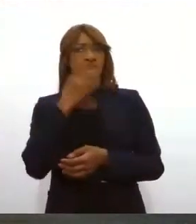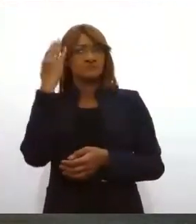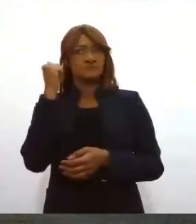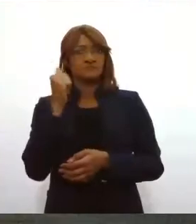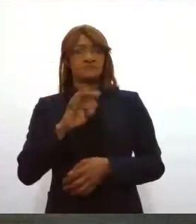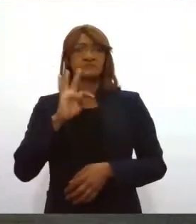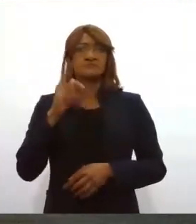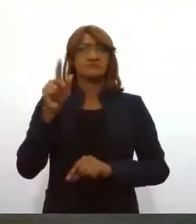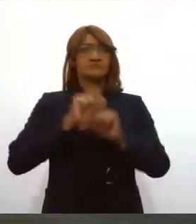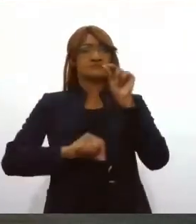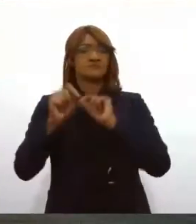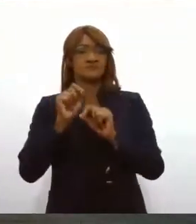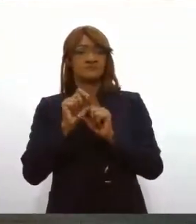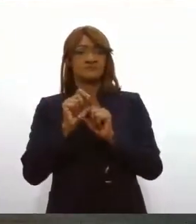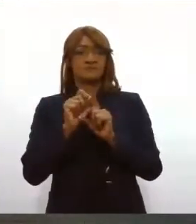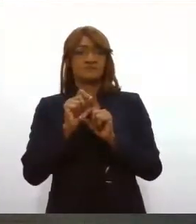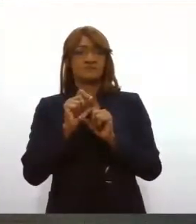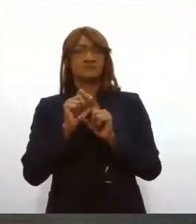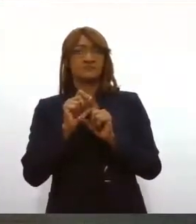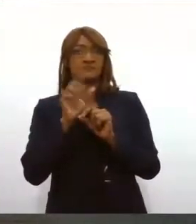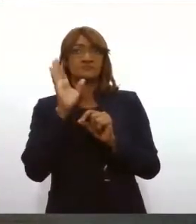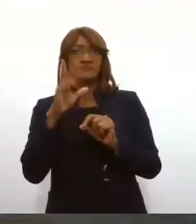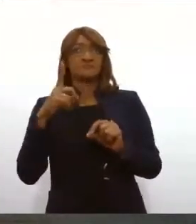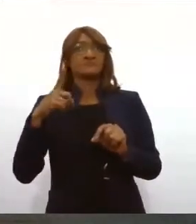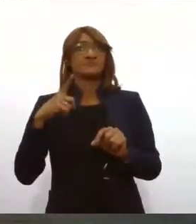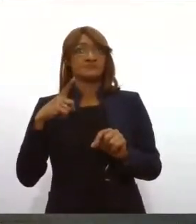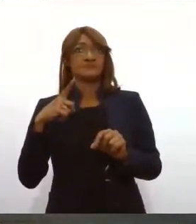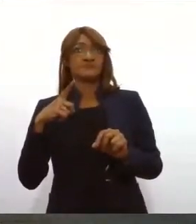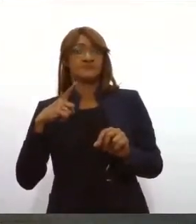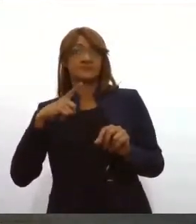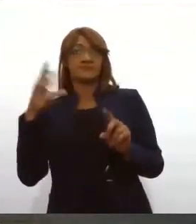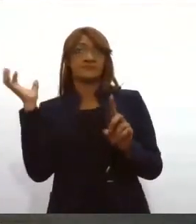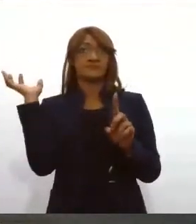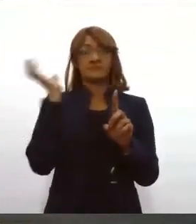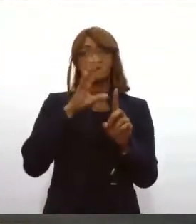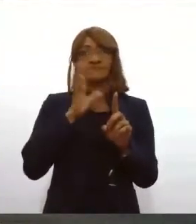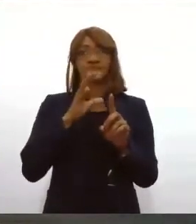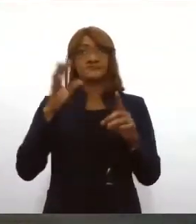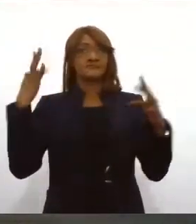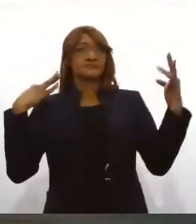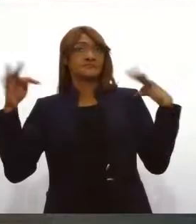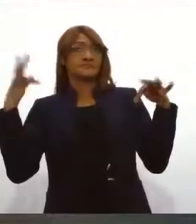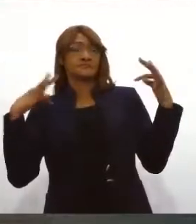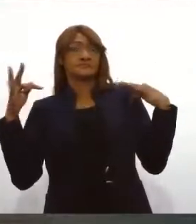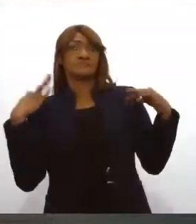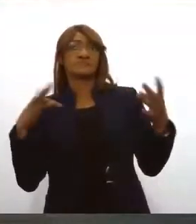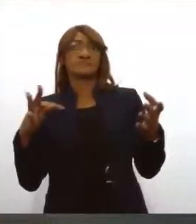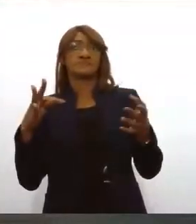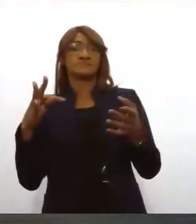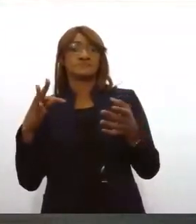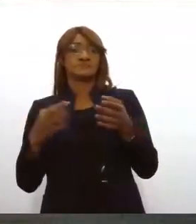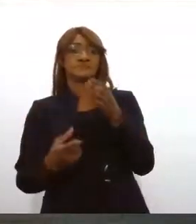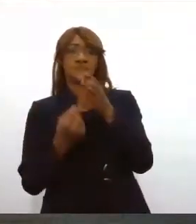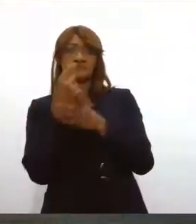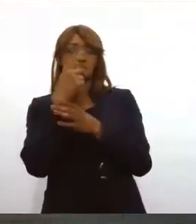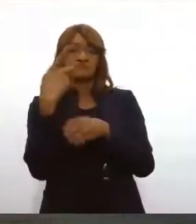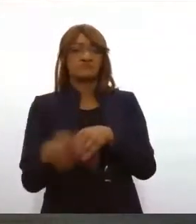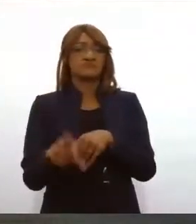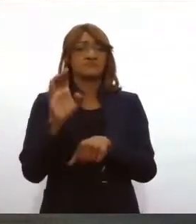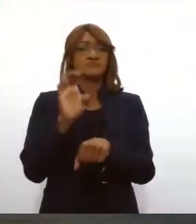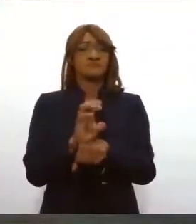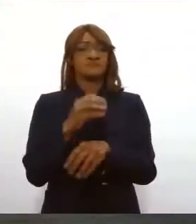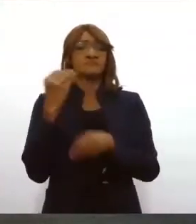no início, influencia a questão do turismo, influencia, né, a atração aí de recursos para o Estado. Fala para a gente como é que está essa